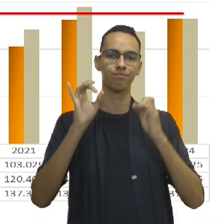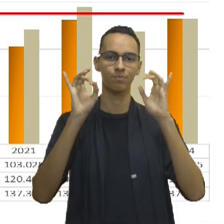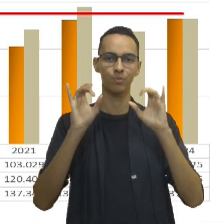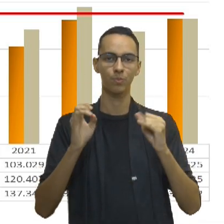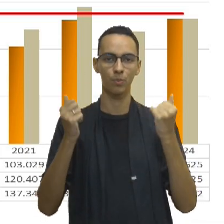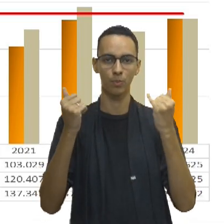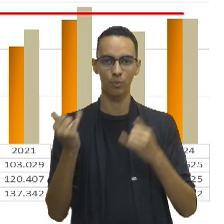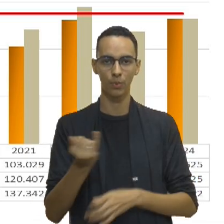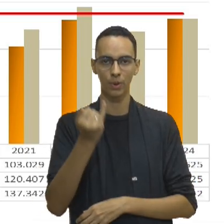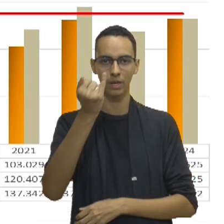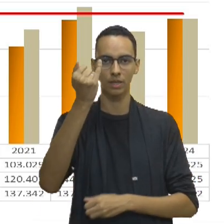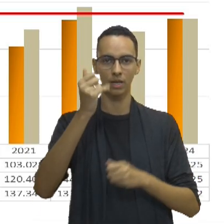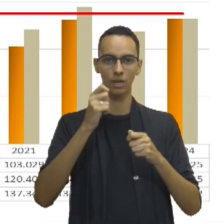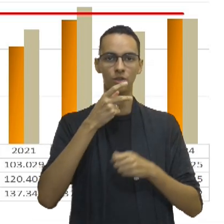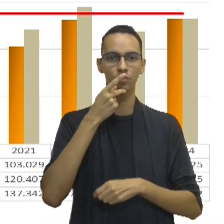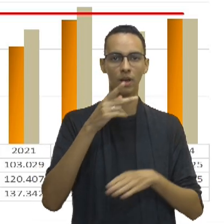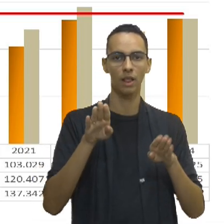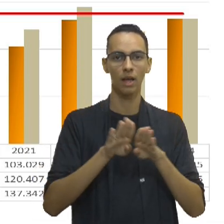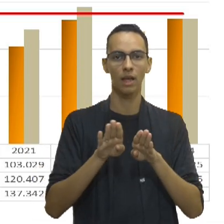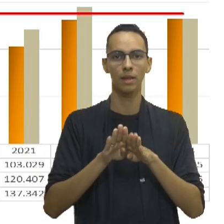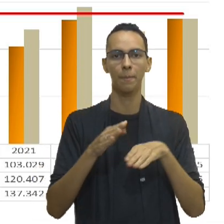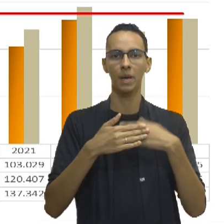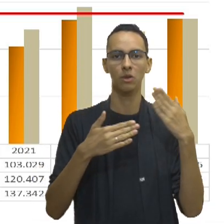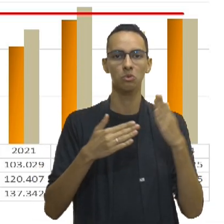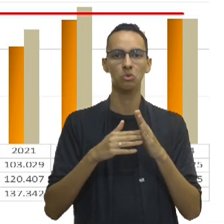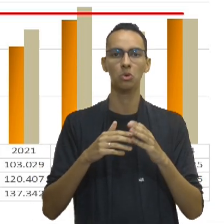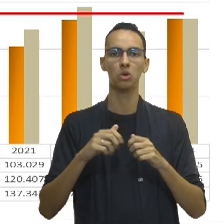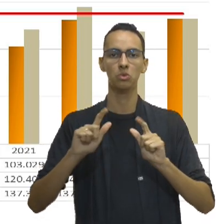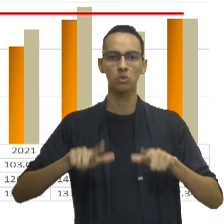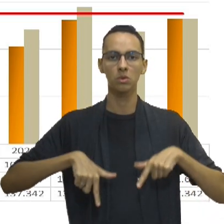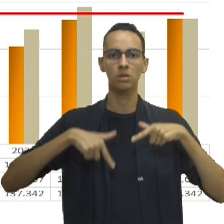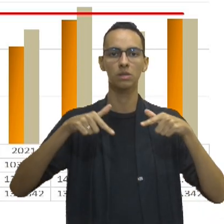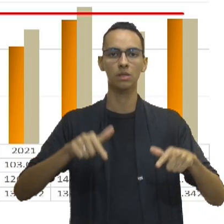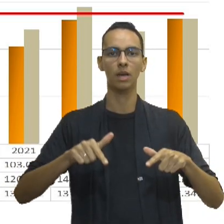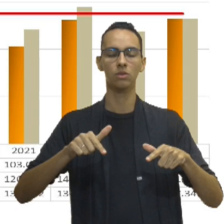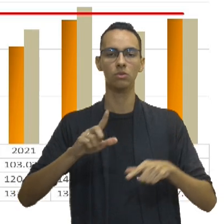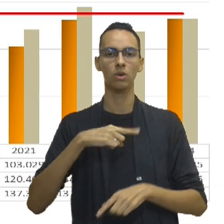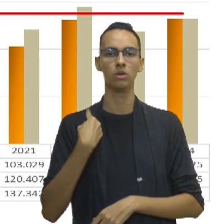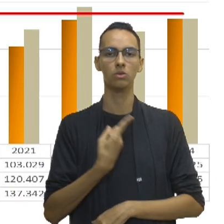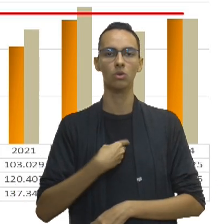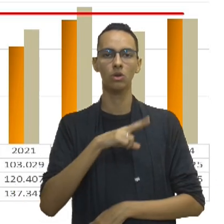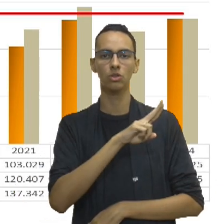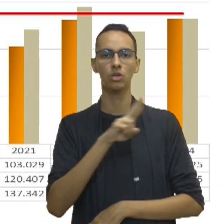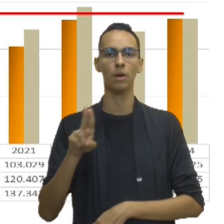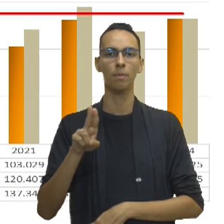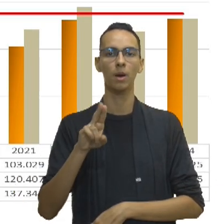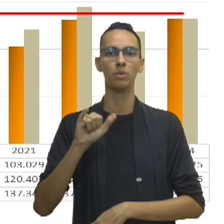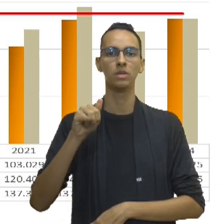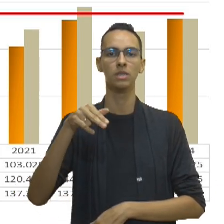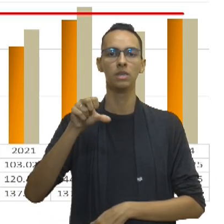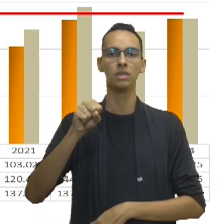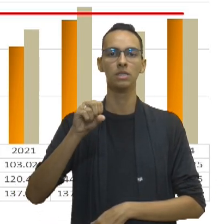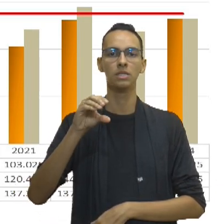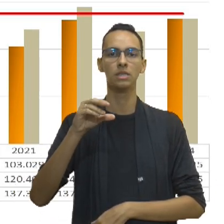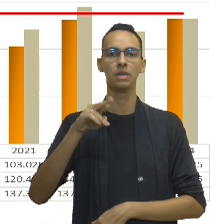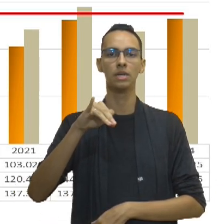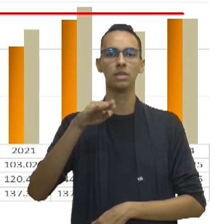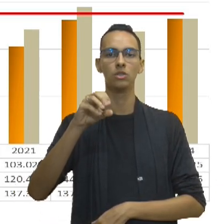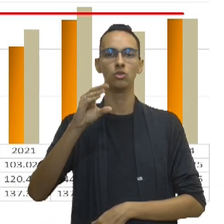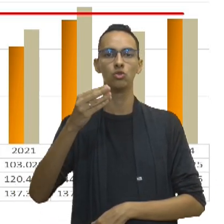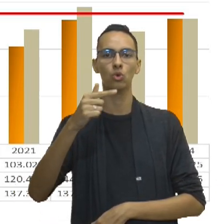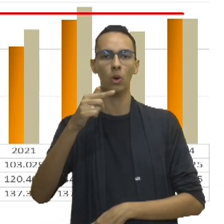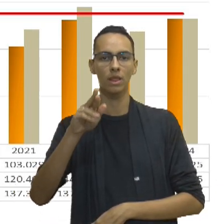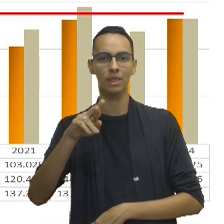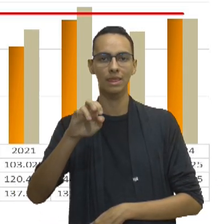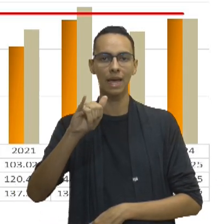as ações, né, que a gente chama de ações discricionárias, que são para o funcionamento